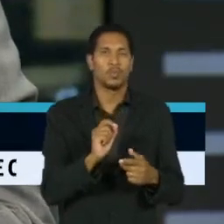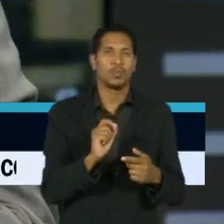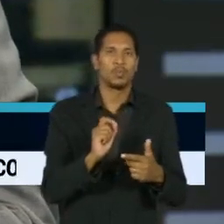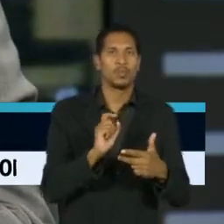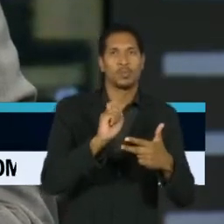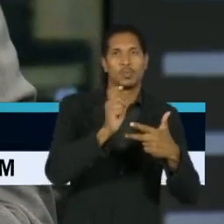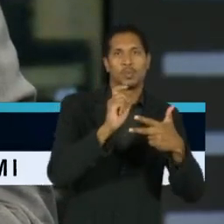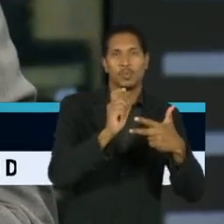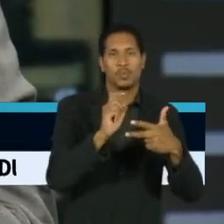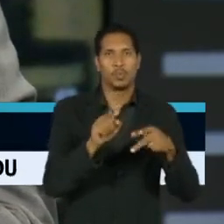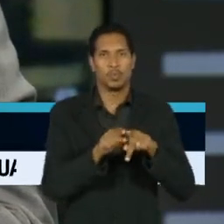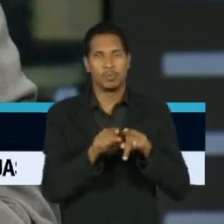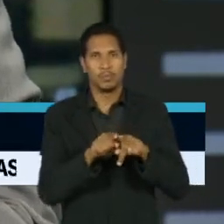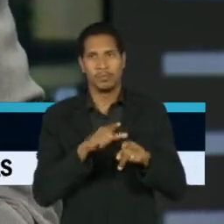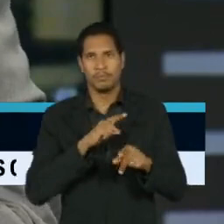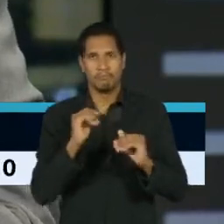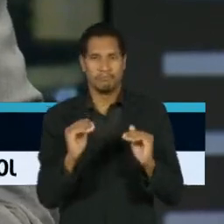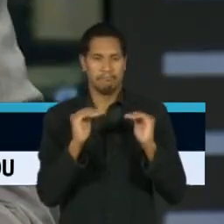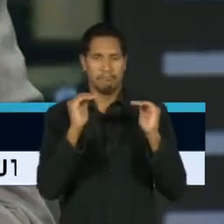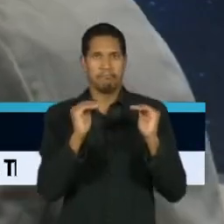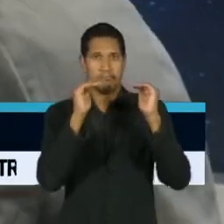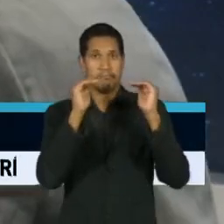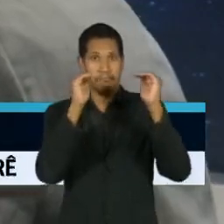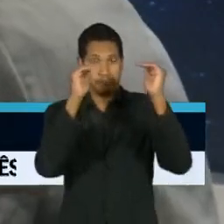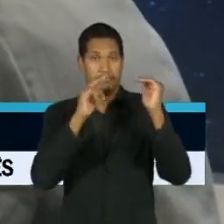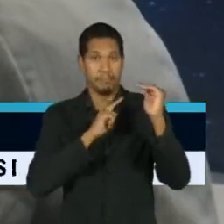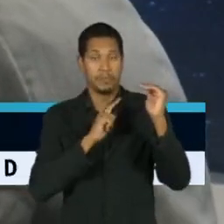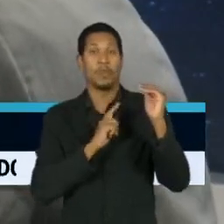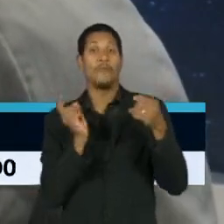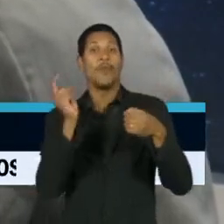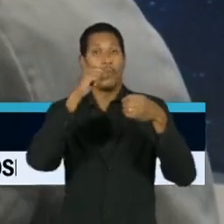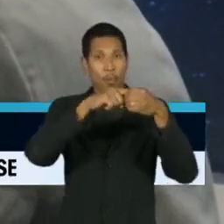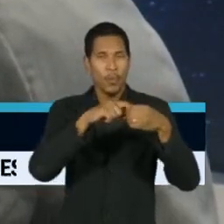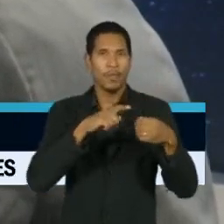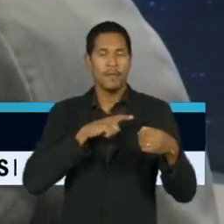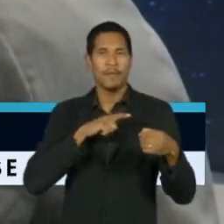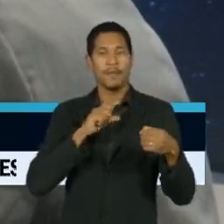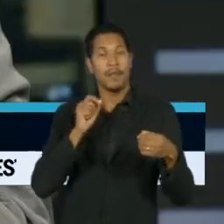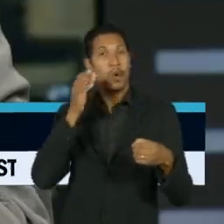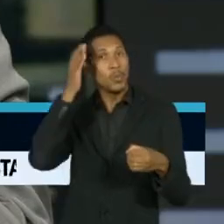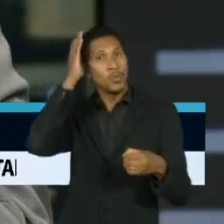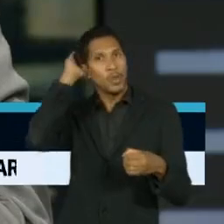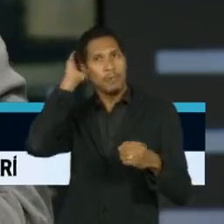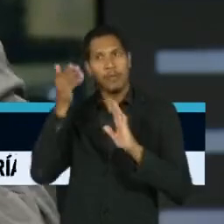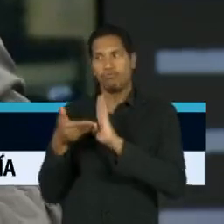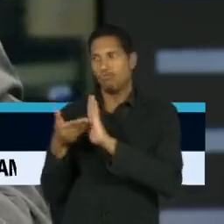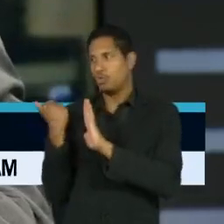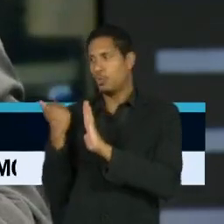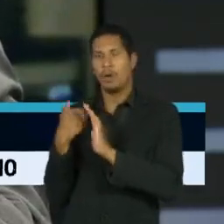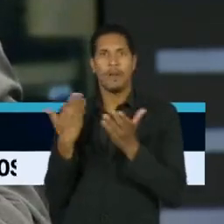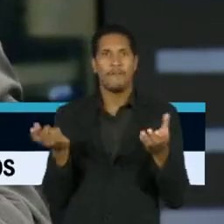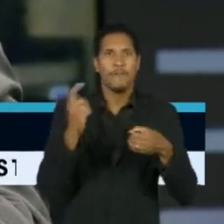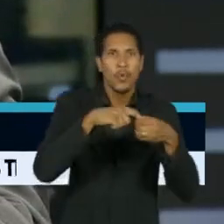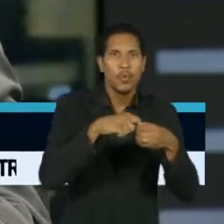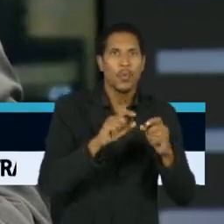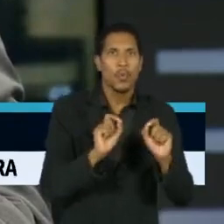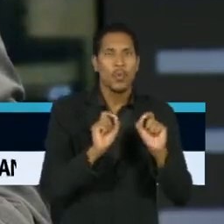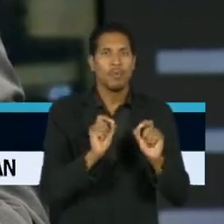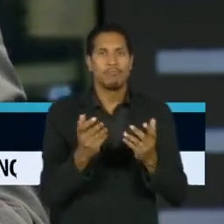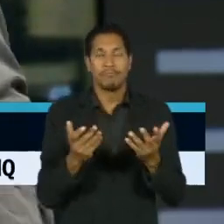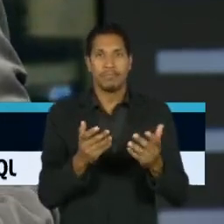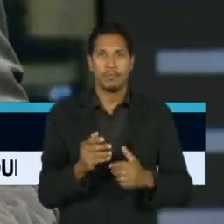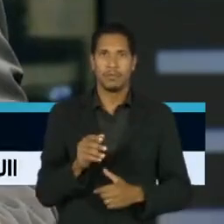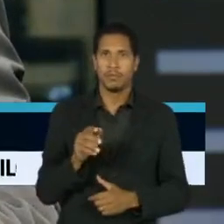povo servidores lá do alto Escalão que o temer se tinha retirado quer dizer ele o bolsonaro é um cara que acabou de chegar